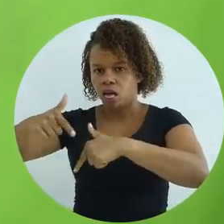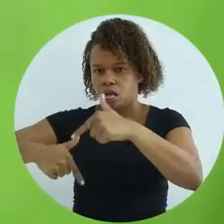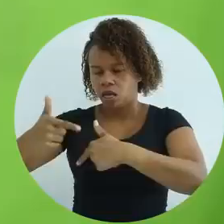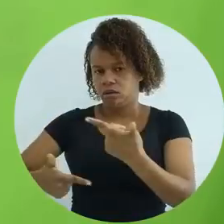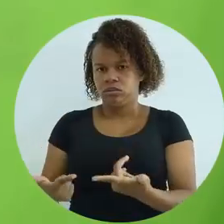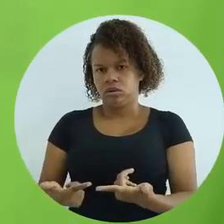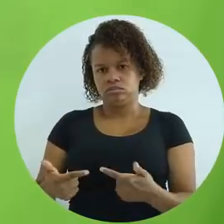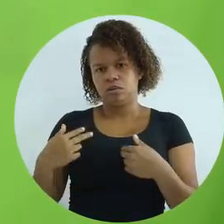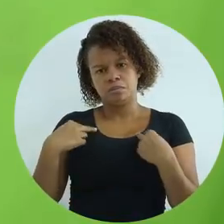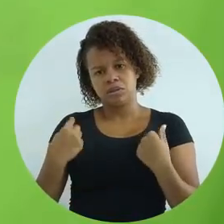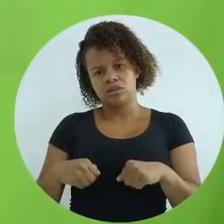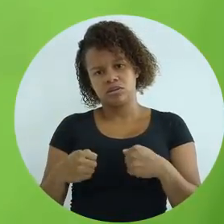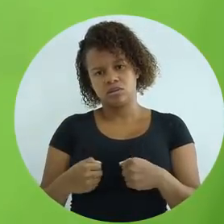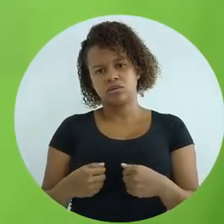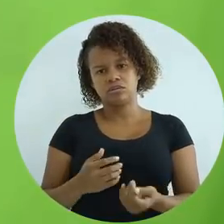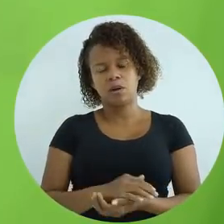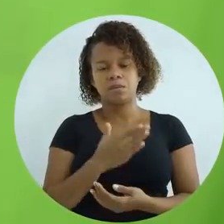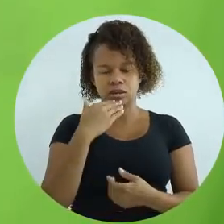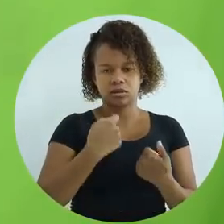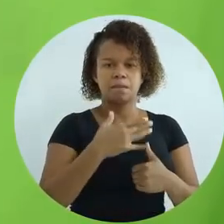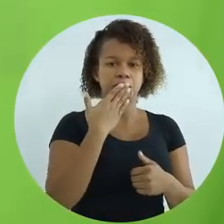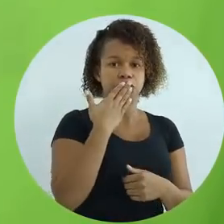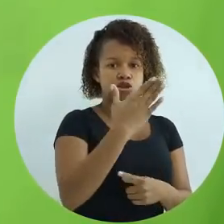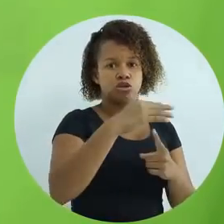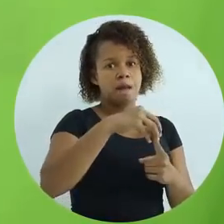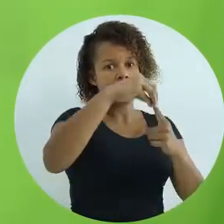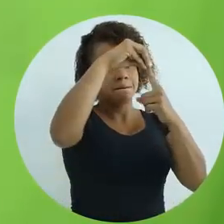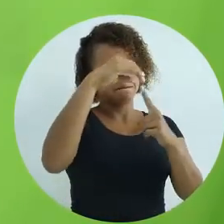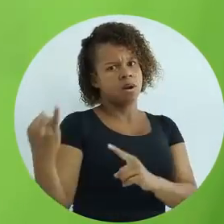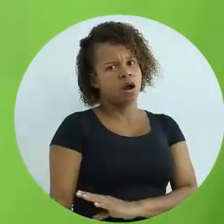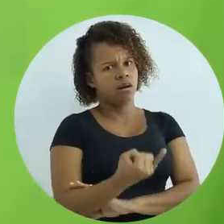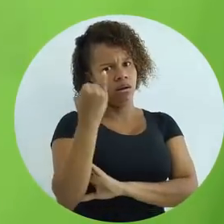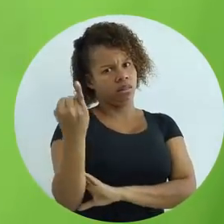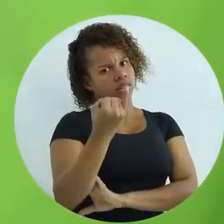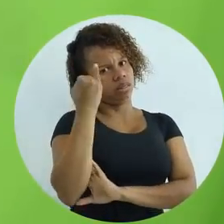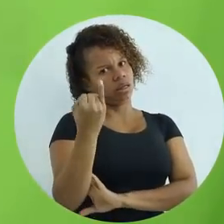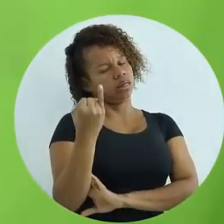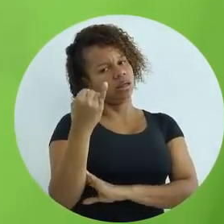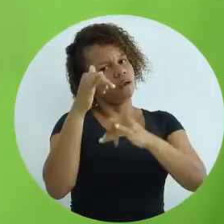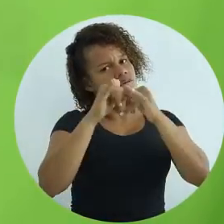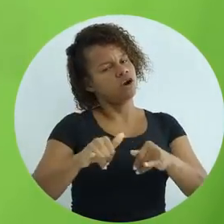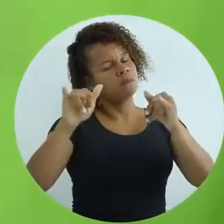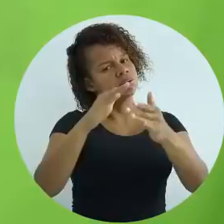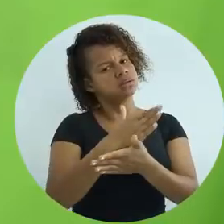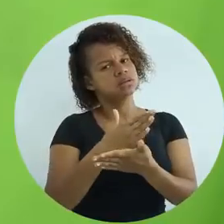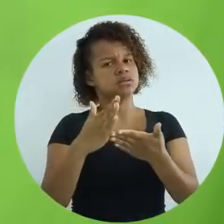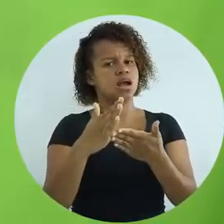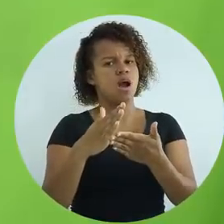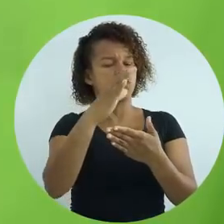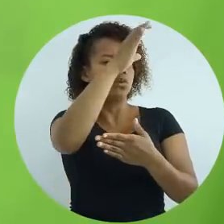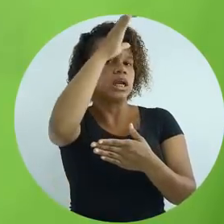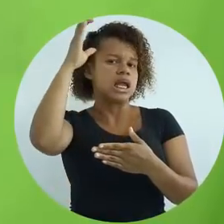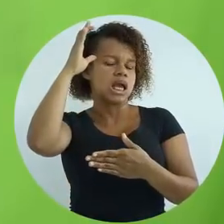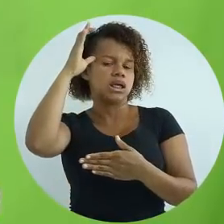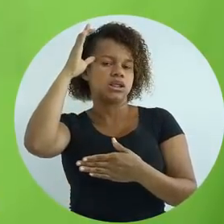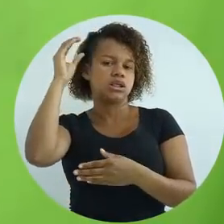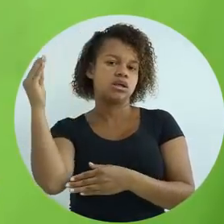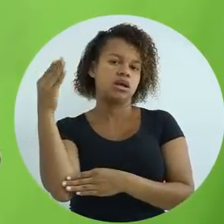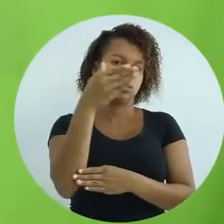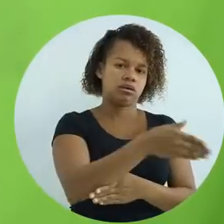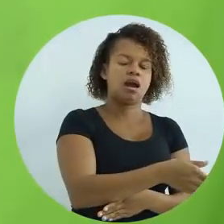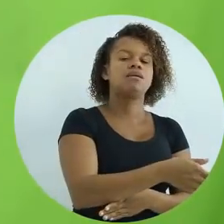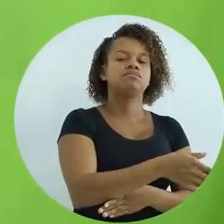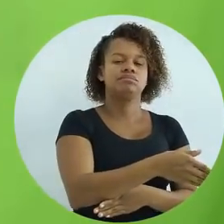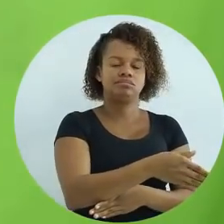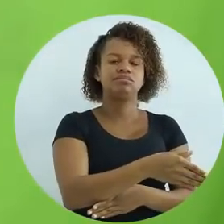operação existindo, acontecendo. Então, por isso é tão importante essa informação inicial que sai do cliente e